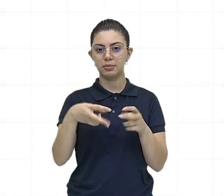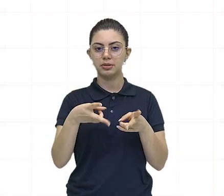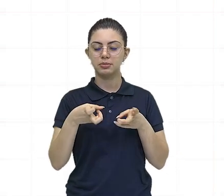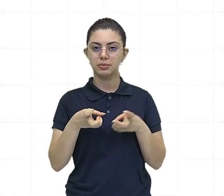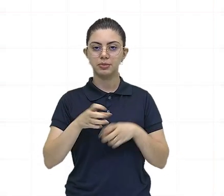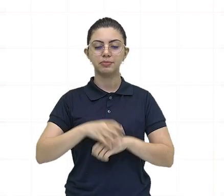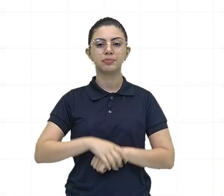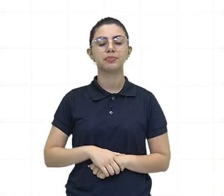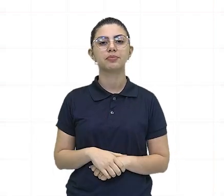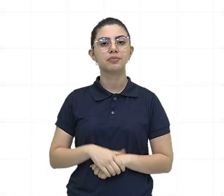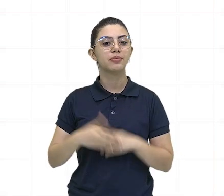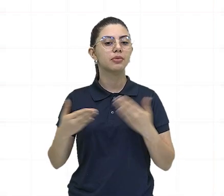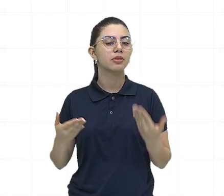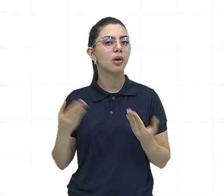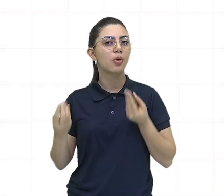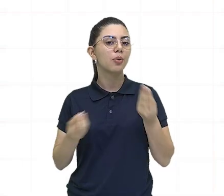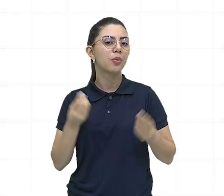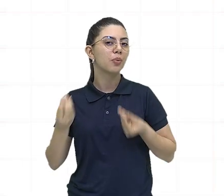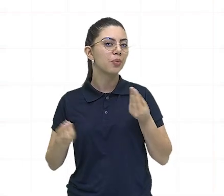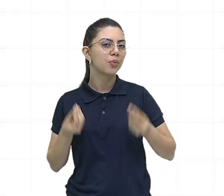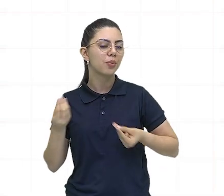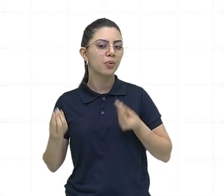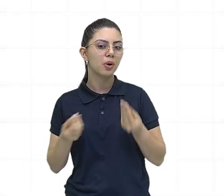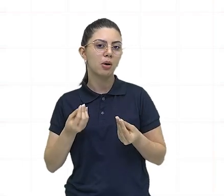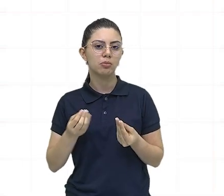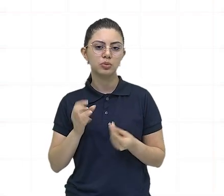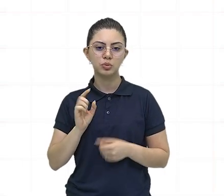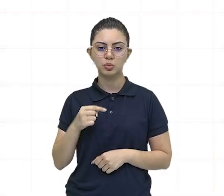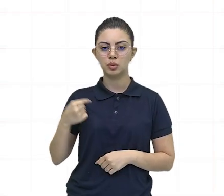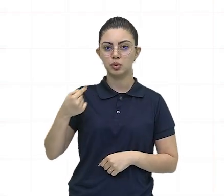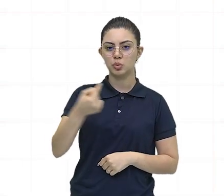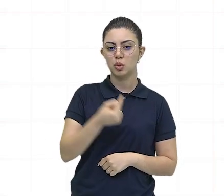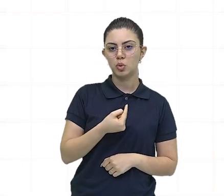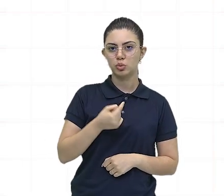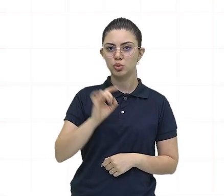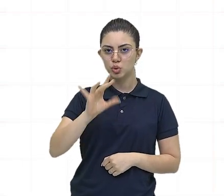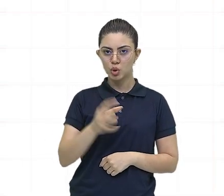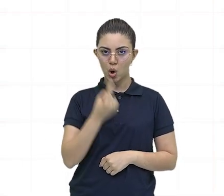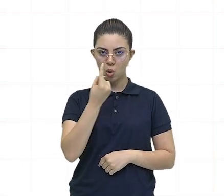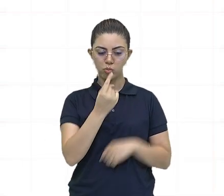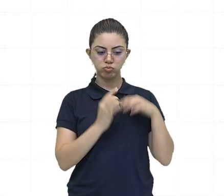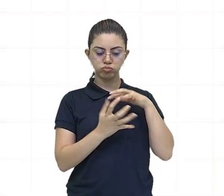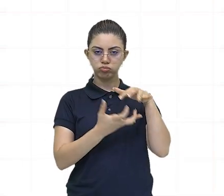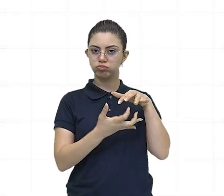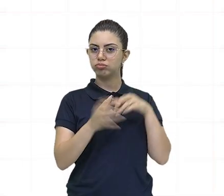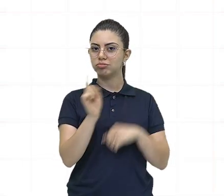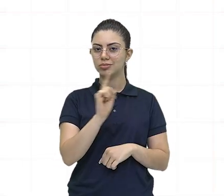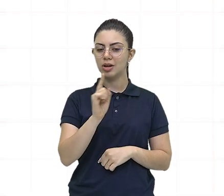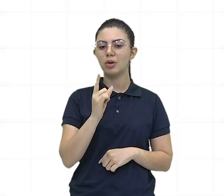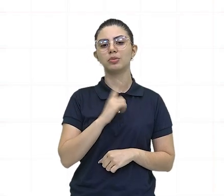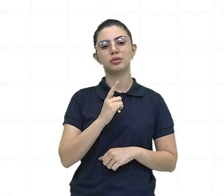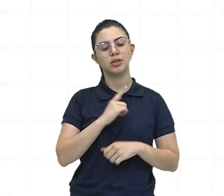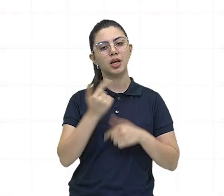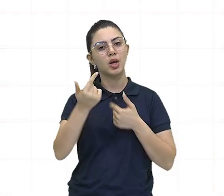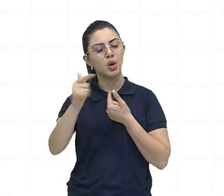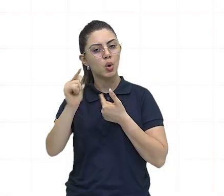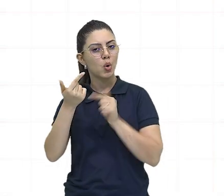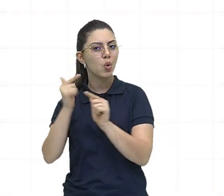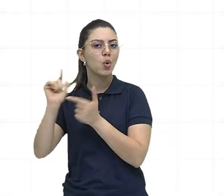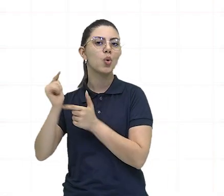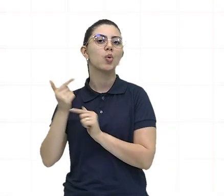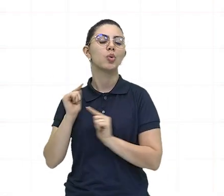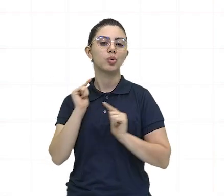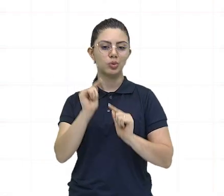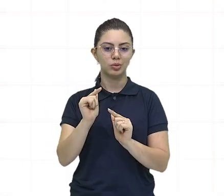espaço não estamos sozinhos como planetas. Também existem esses outros corpos celestes que